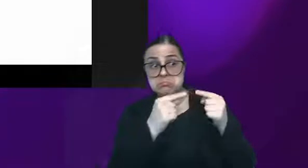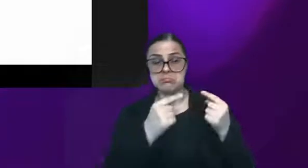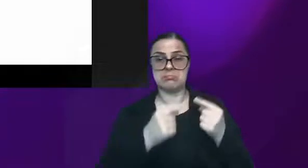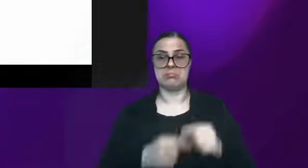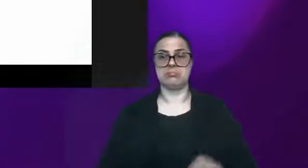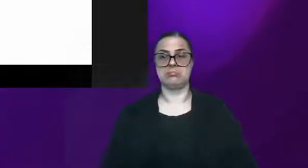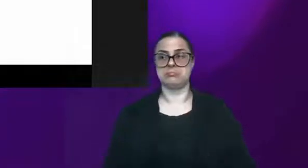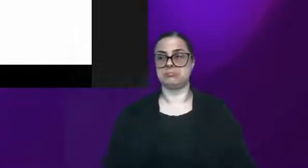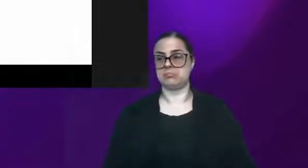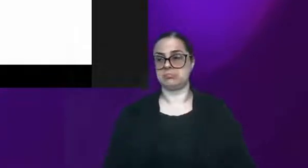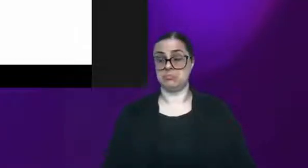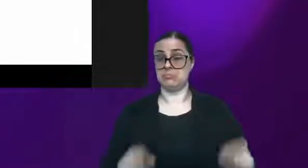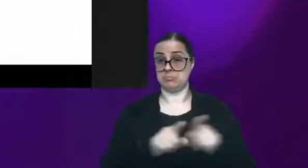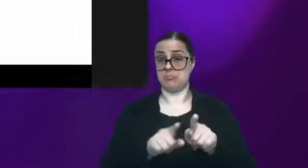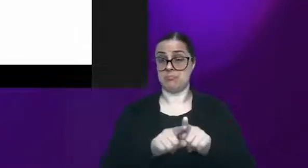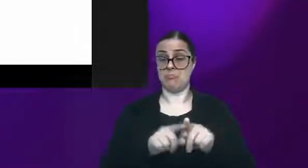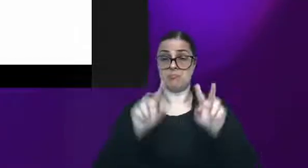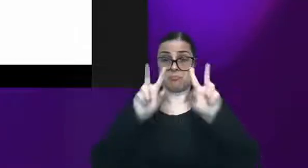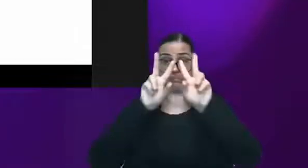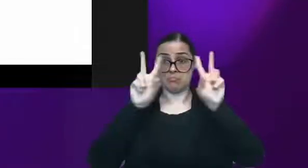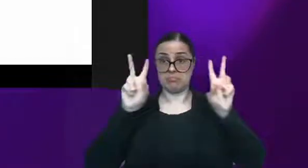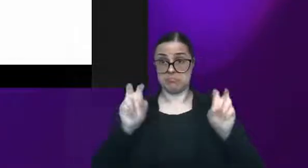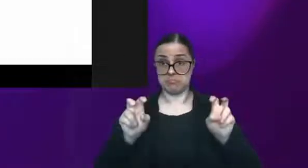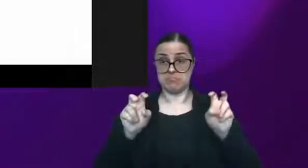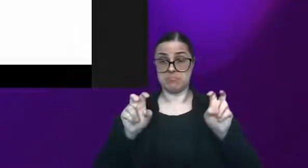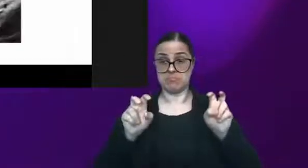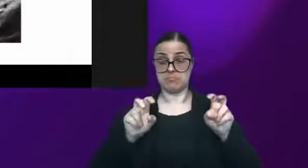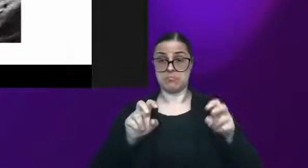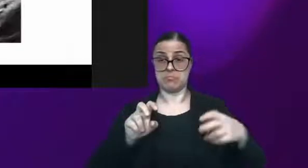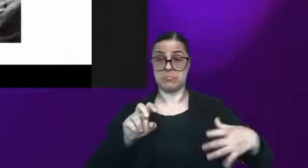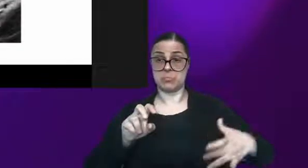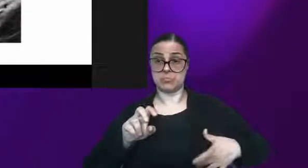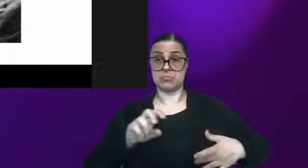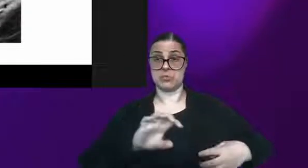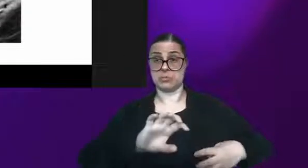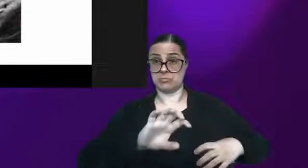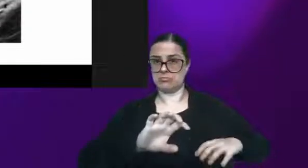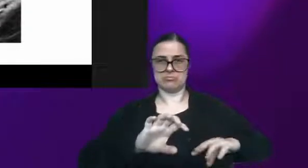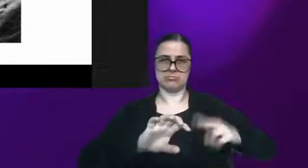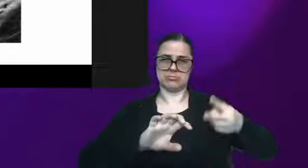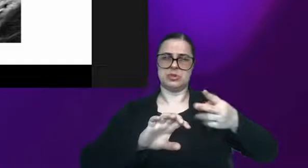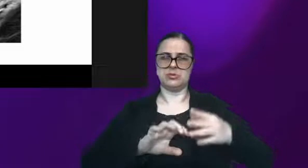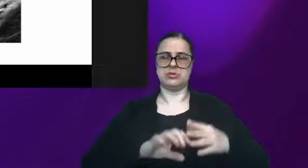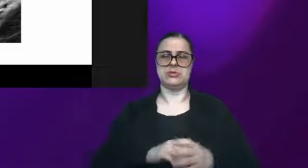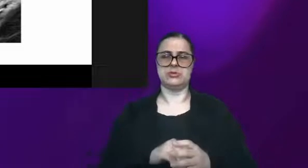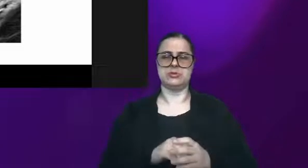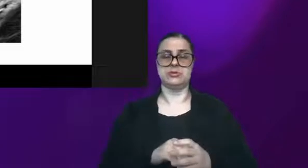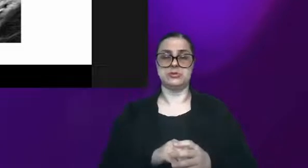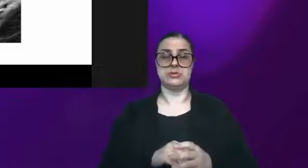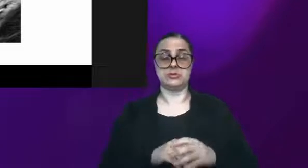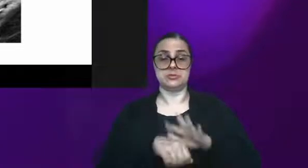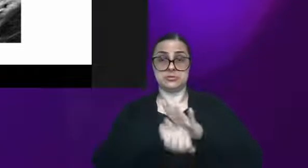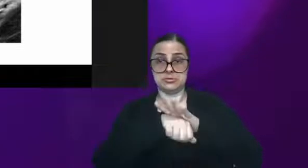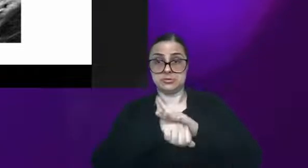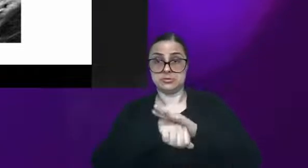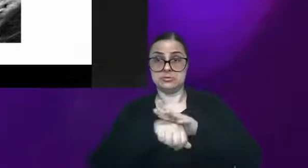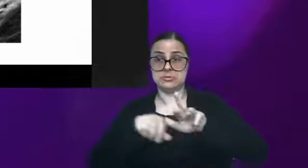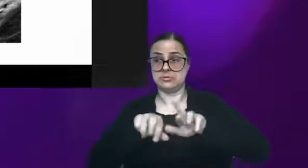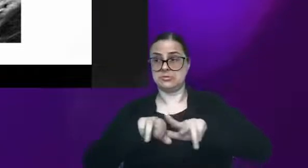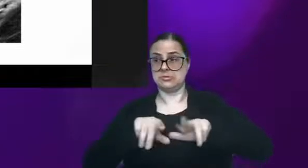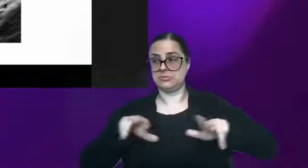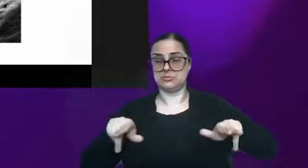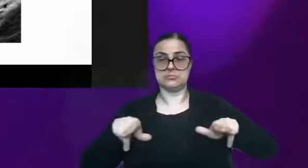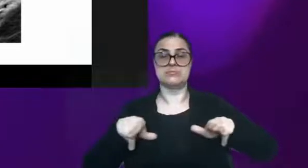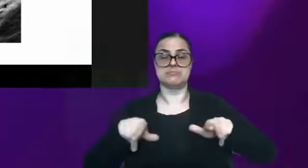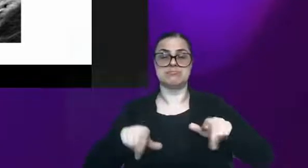Em relação ao transplante por metástases hepáticas, nós, quando temos um doente com metástases hepáticas de um carcinoma coloretal,